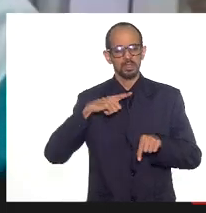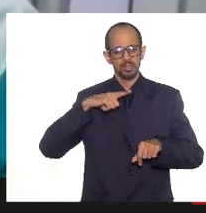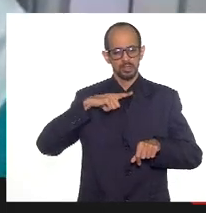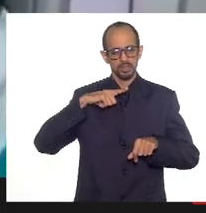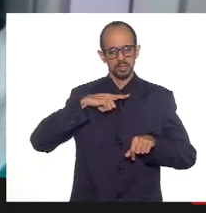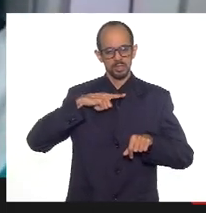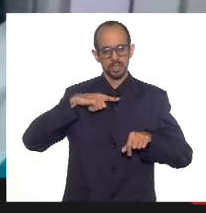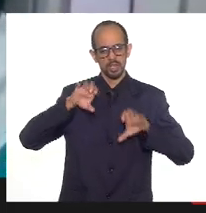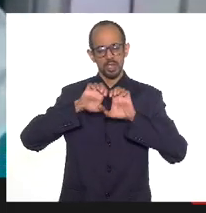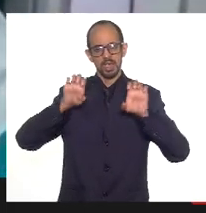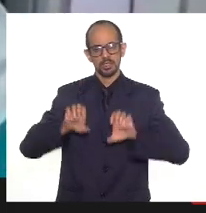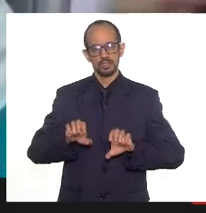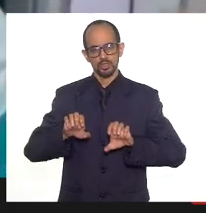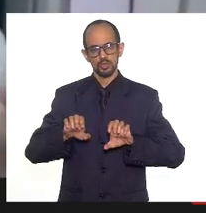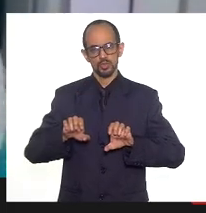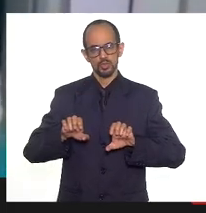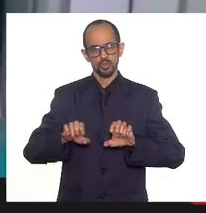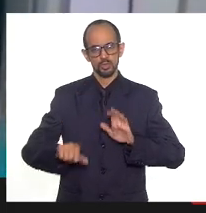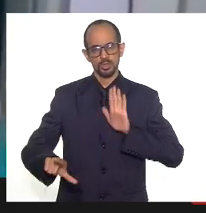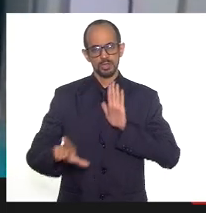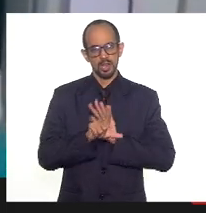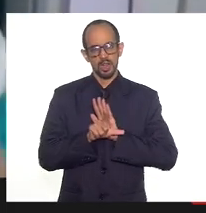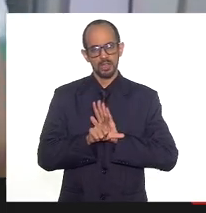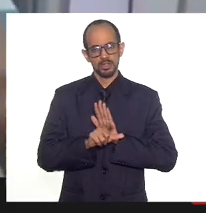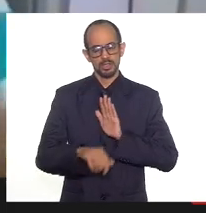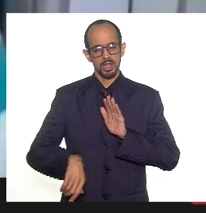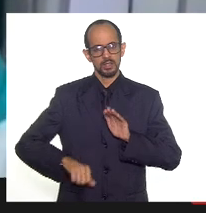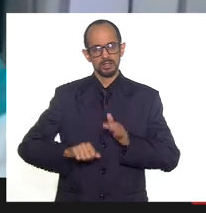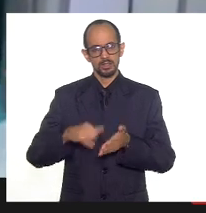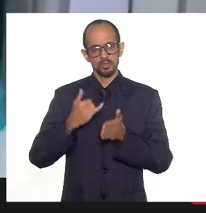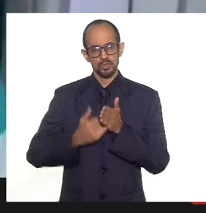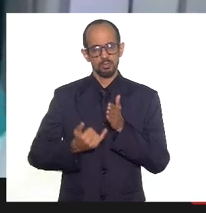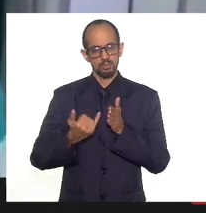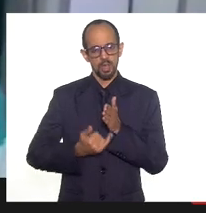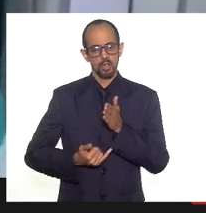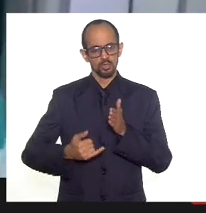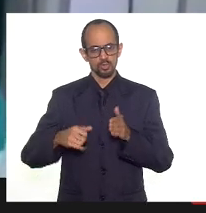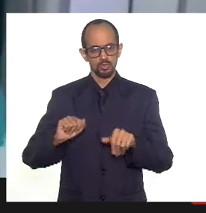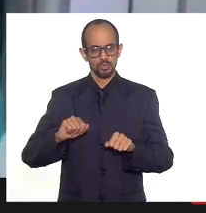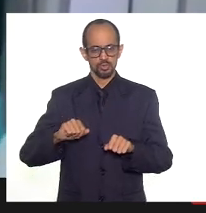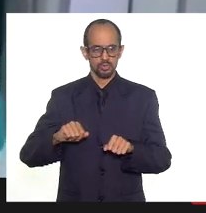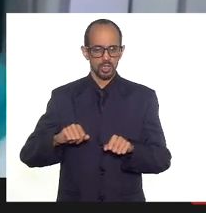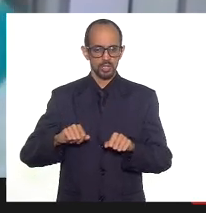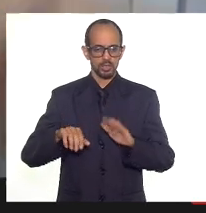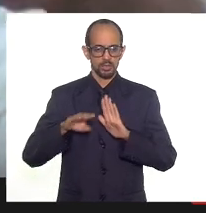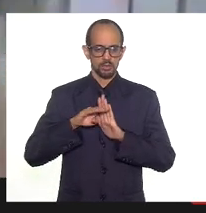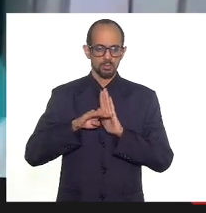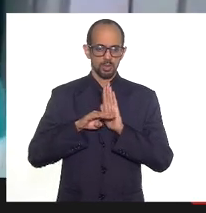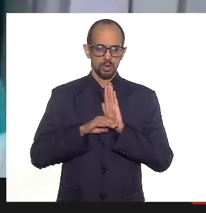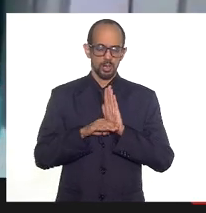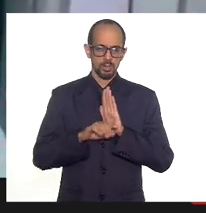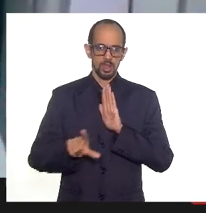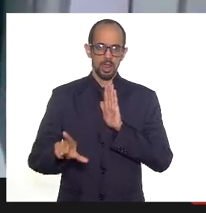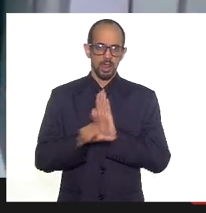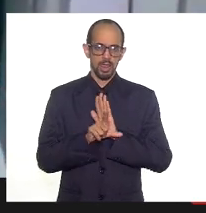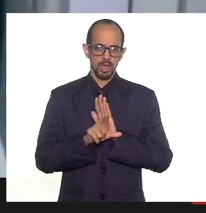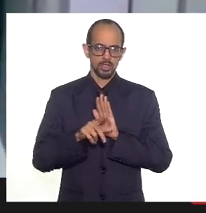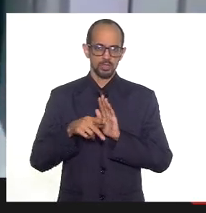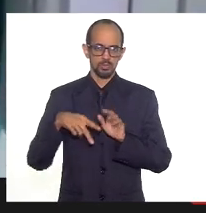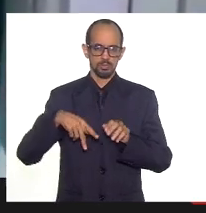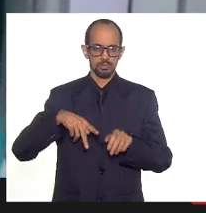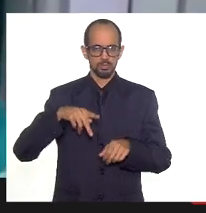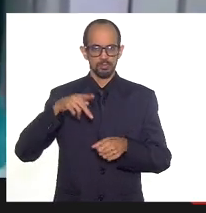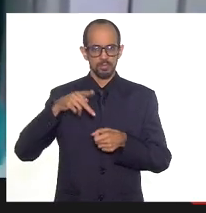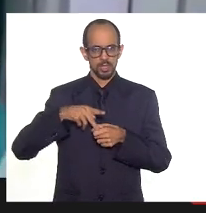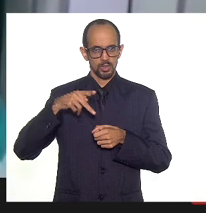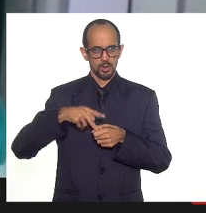das dimensões estruturantes da legislação tributária, porque você tem o problema da legislação do petróleo, que eu já citei aqui, você tem o problema da Lei Candir, que a